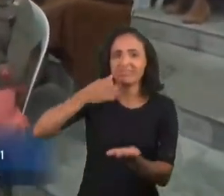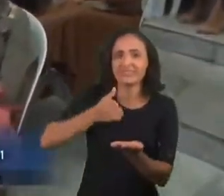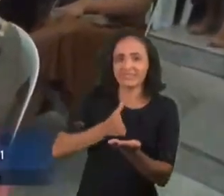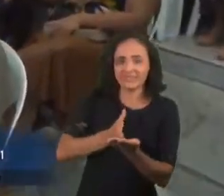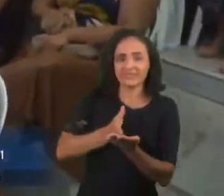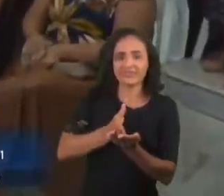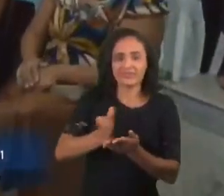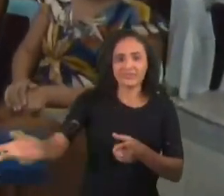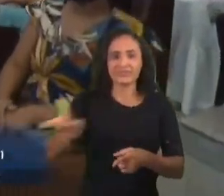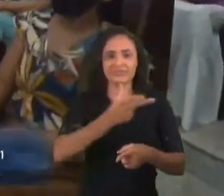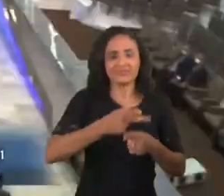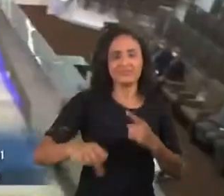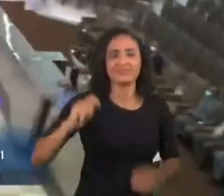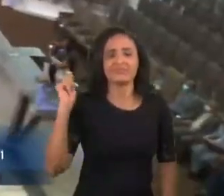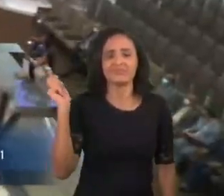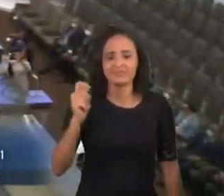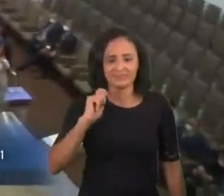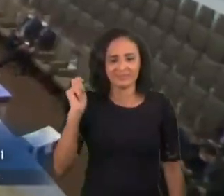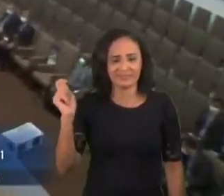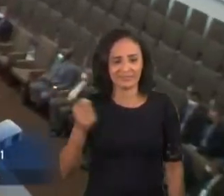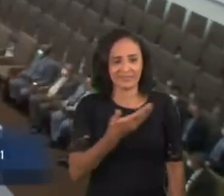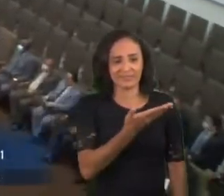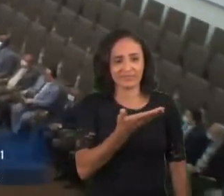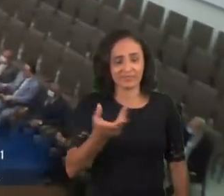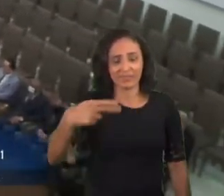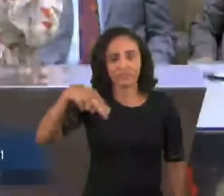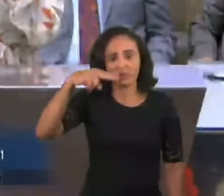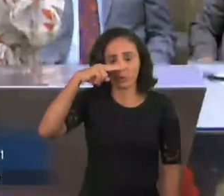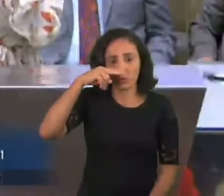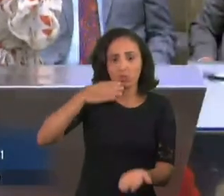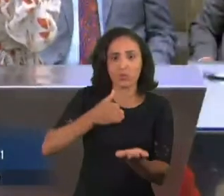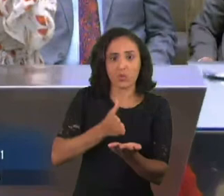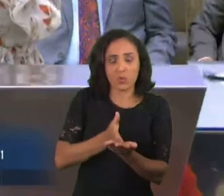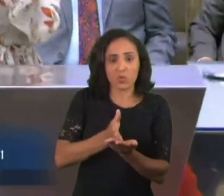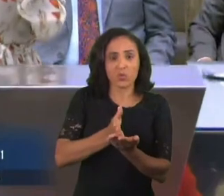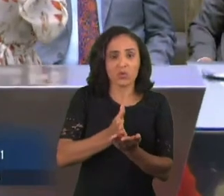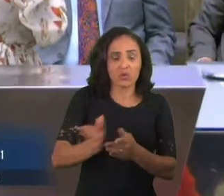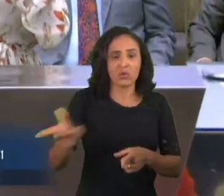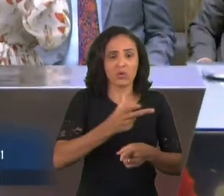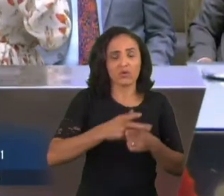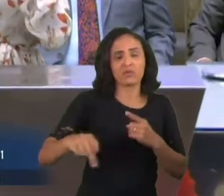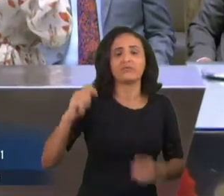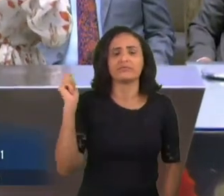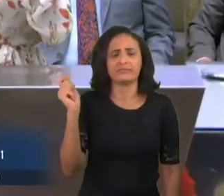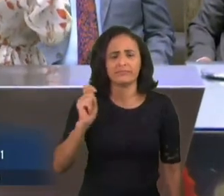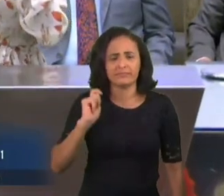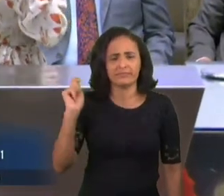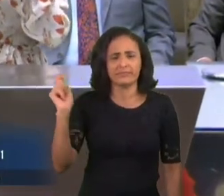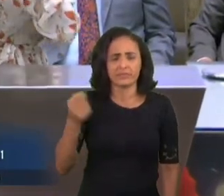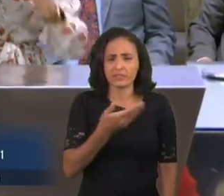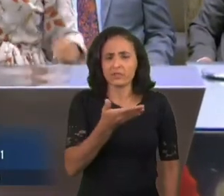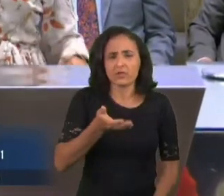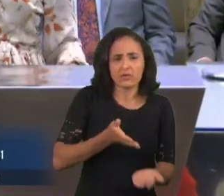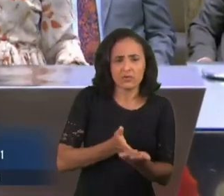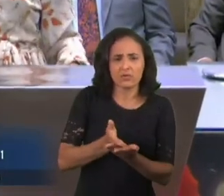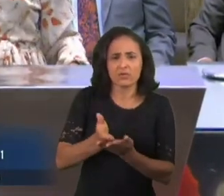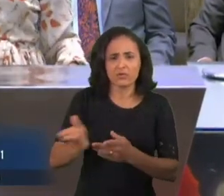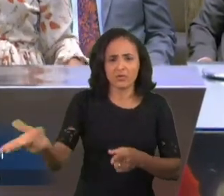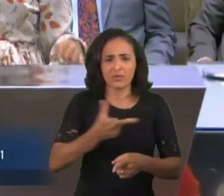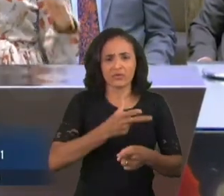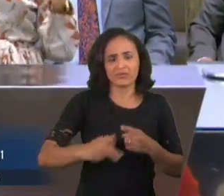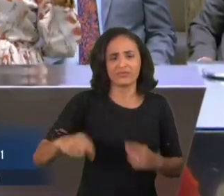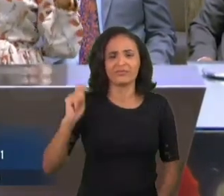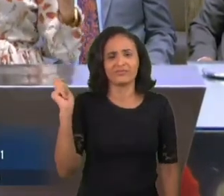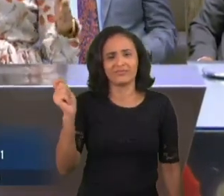vencendo, vencendo, vencendo. E você vencendo, vencendo, vencendo, vencendo, vencendo, vencendo,